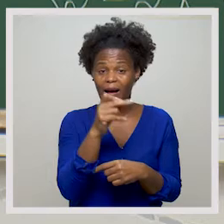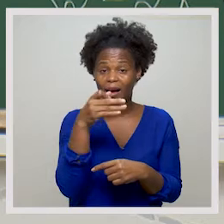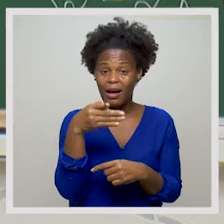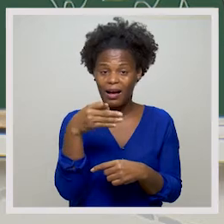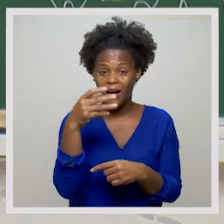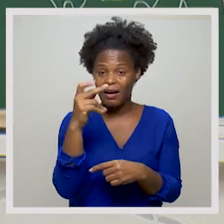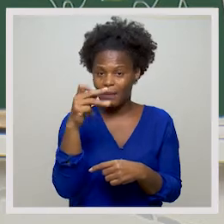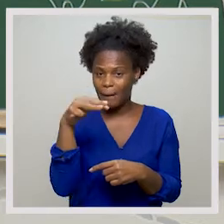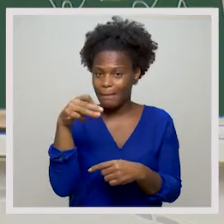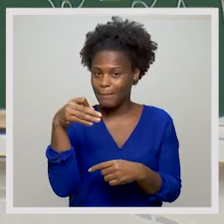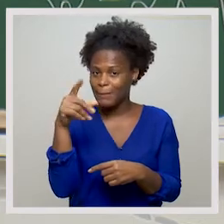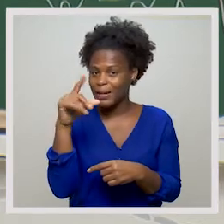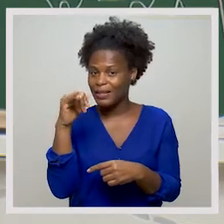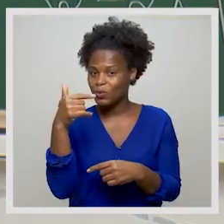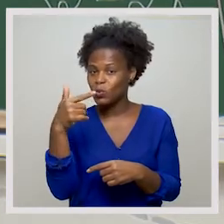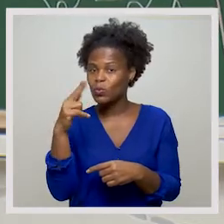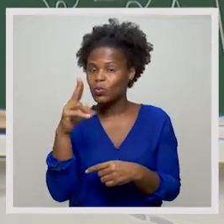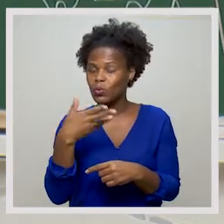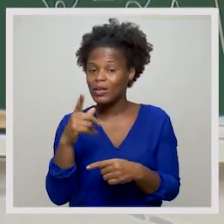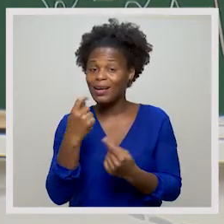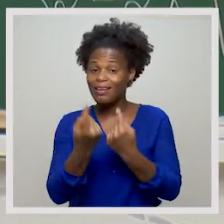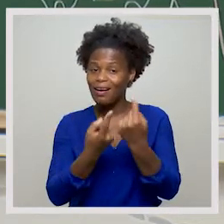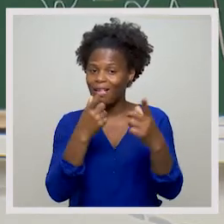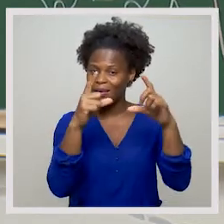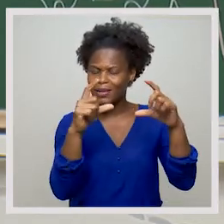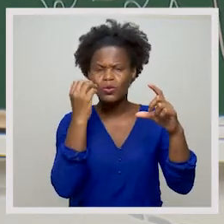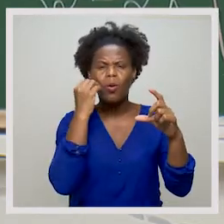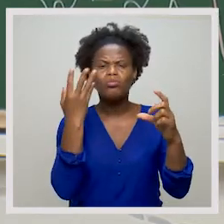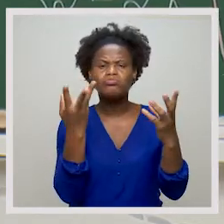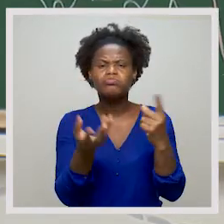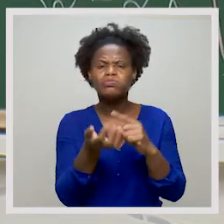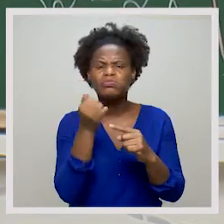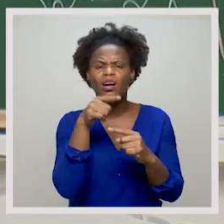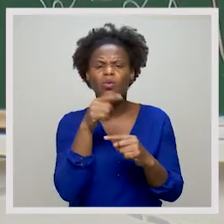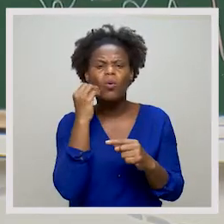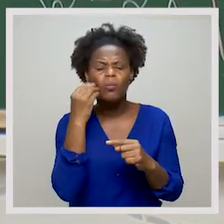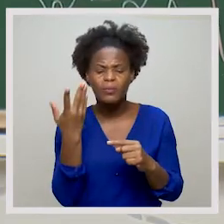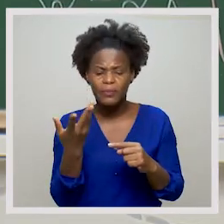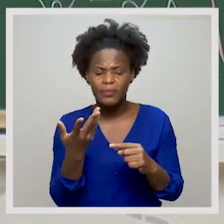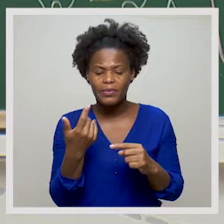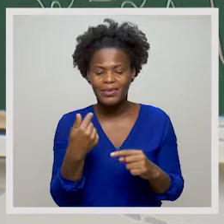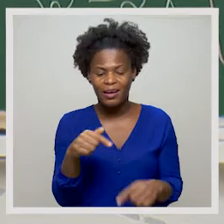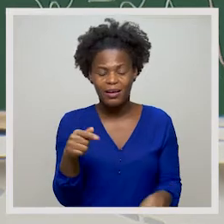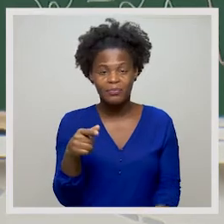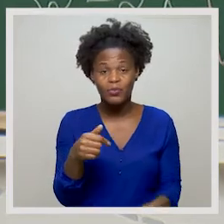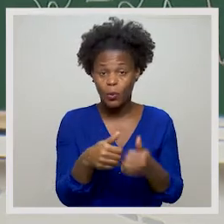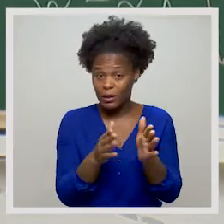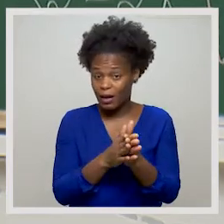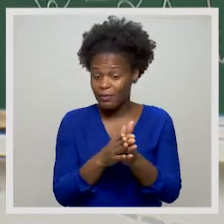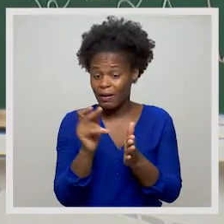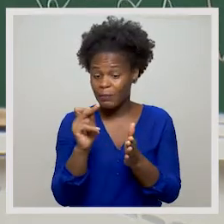de cada classe. Como é que encontramos a amplitude de cada classe? A